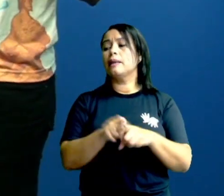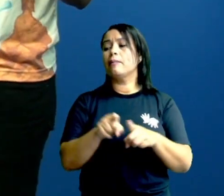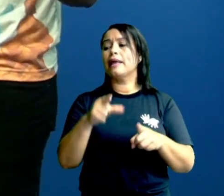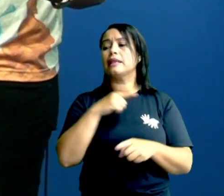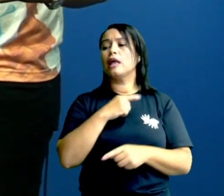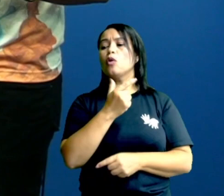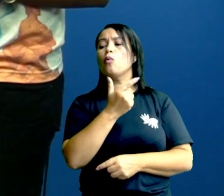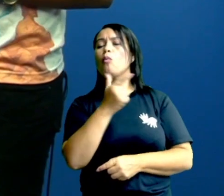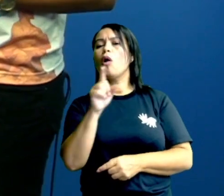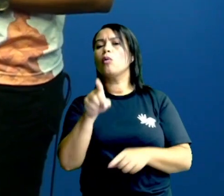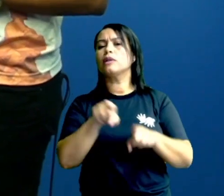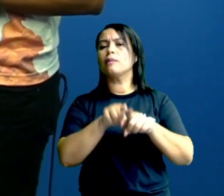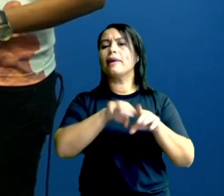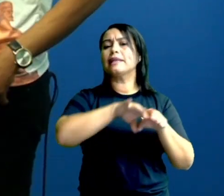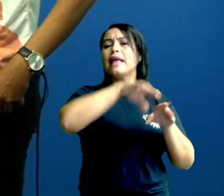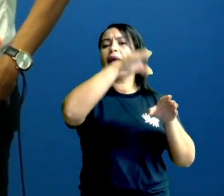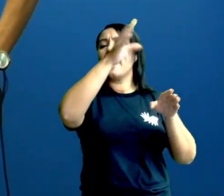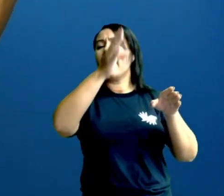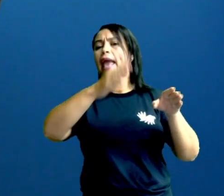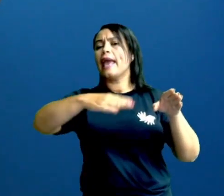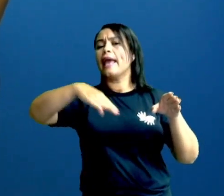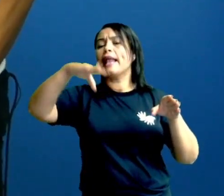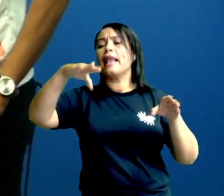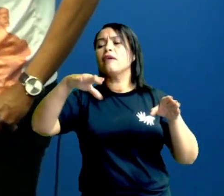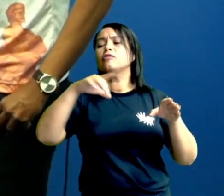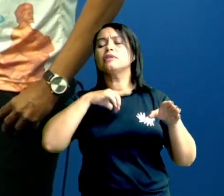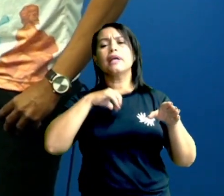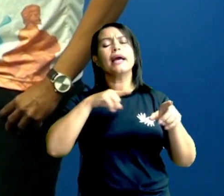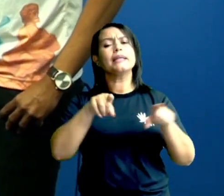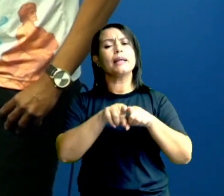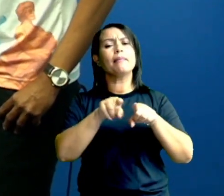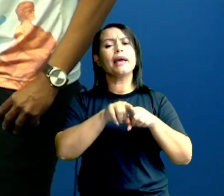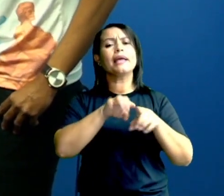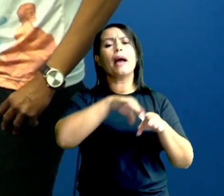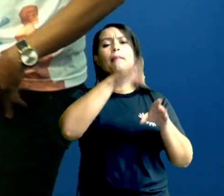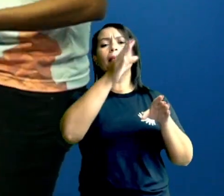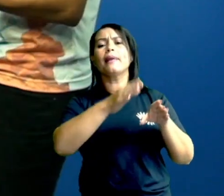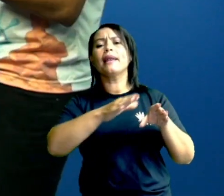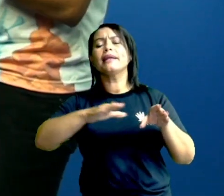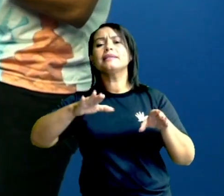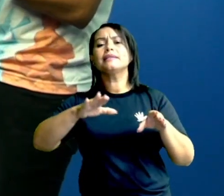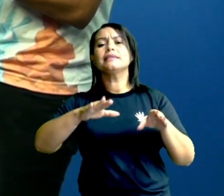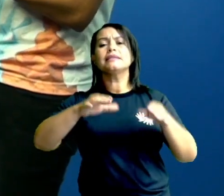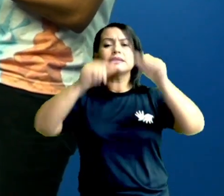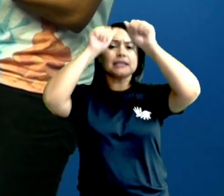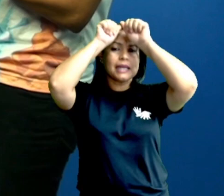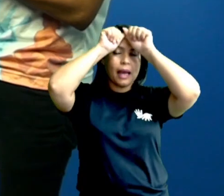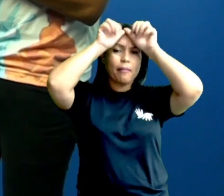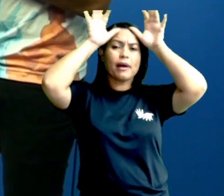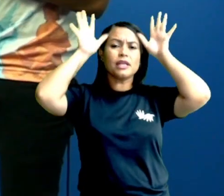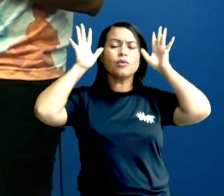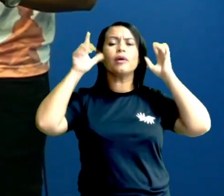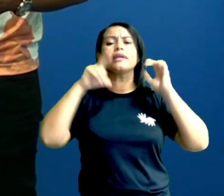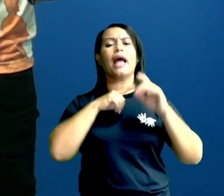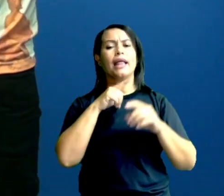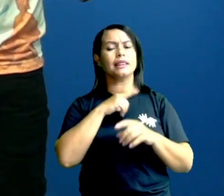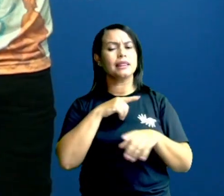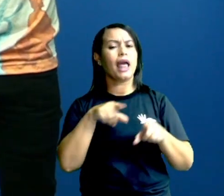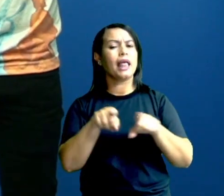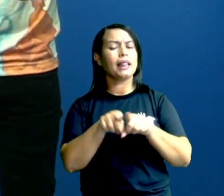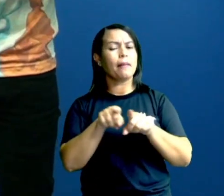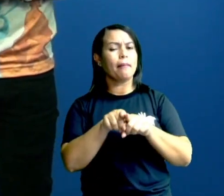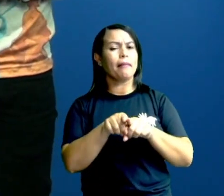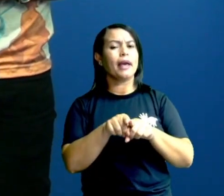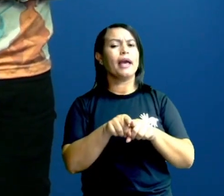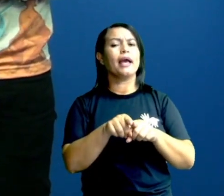outro uma outra forma de relevo que eu também vou destacar que seria a planície amazônica então a polícia Amazonas que é uma área de sedimentação